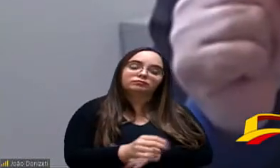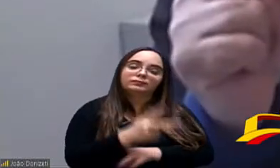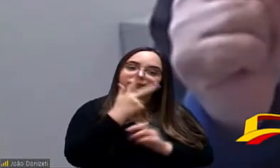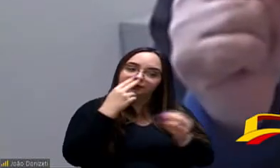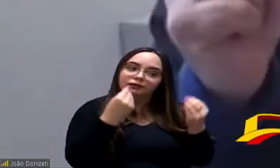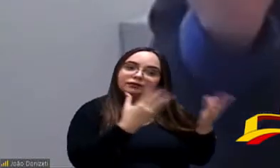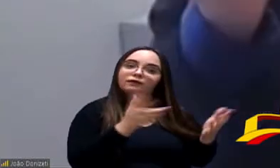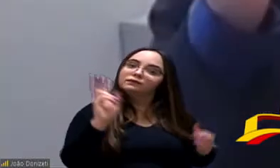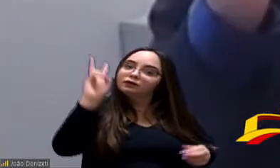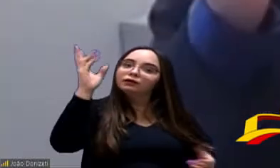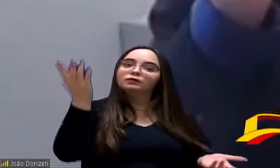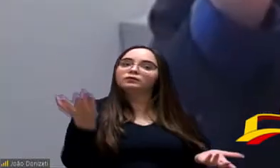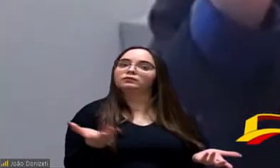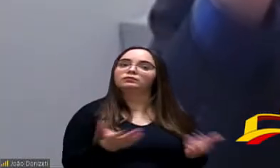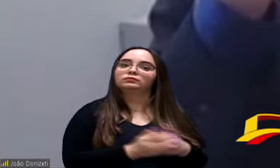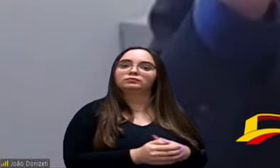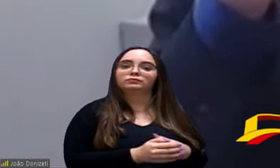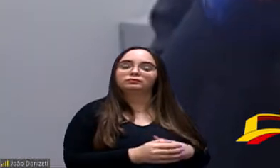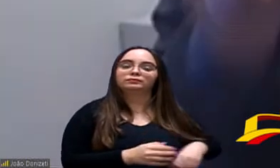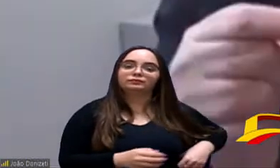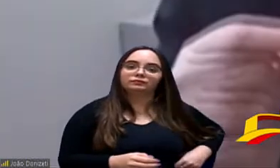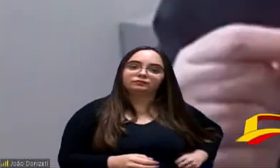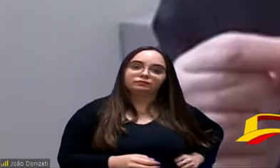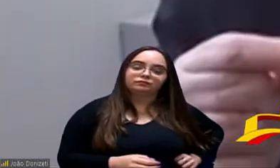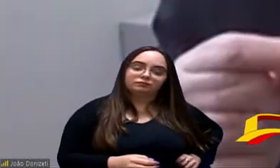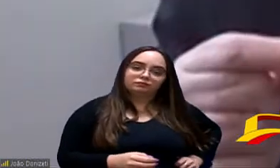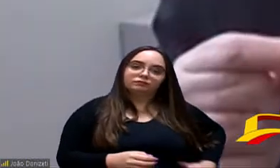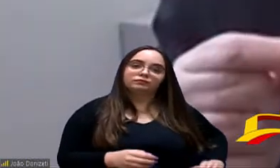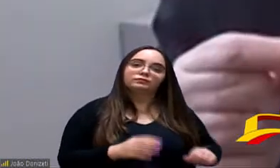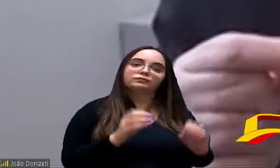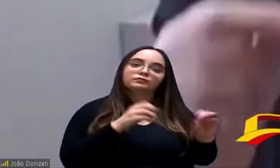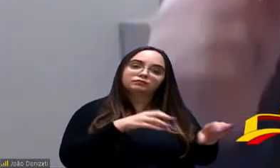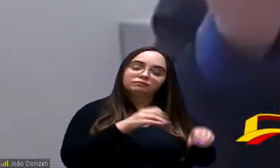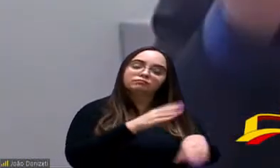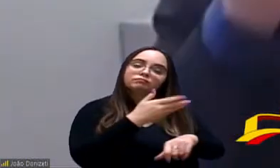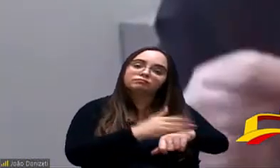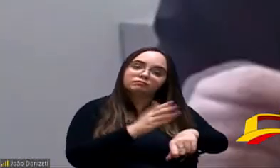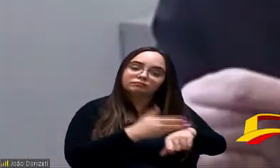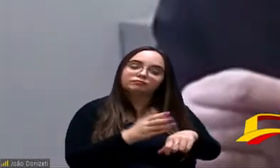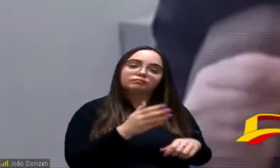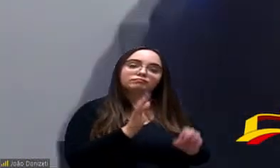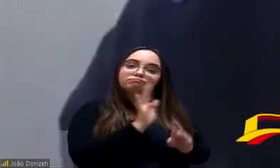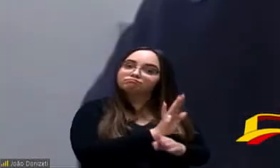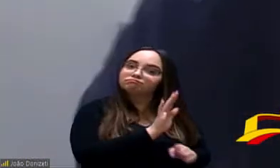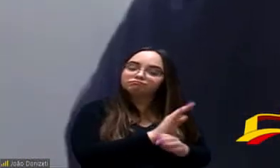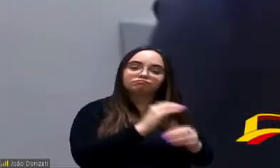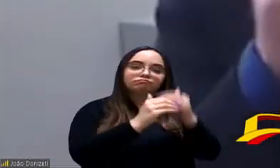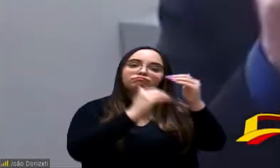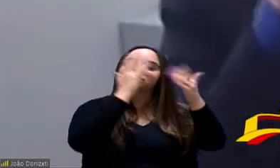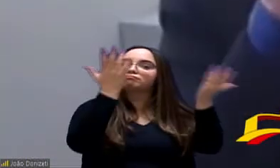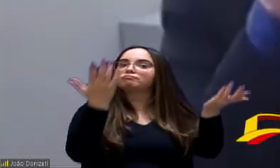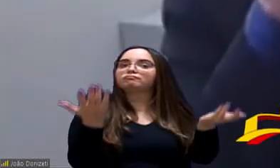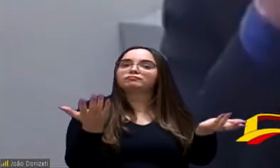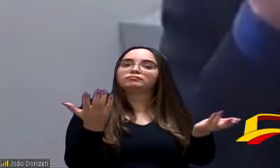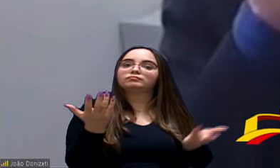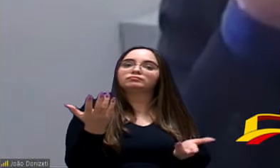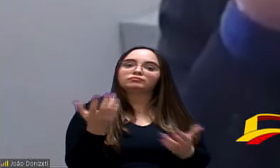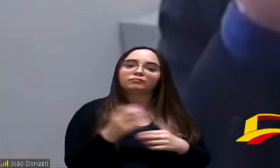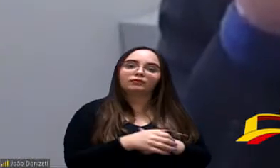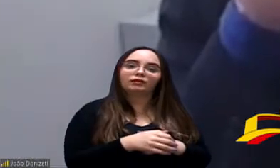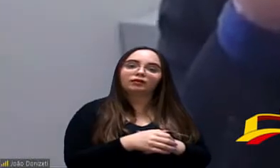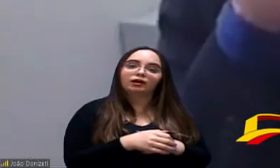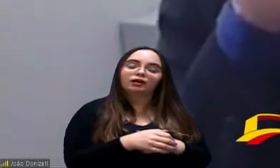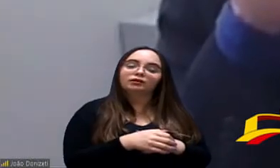pessoal, investir nesse pessoal, talvez treinar esse pessoal mais ainda, fazer com que essas pessoas,